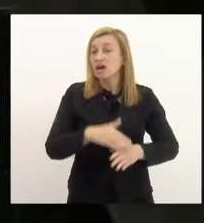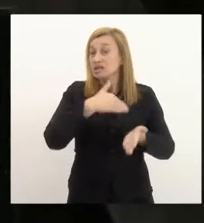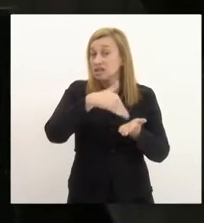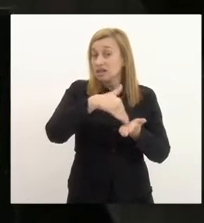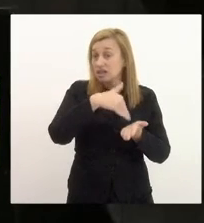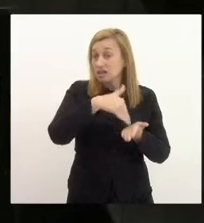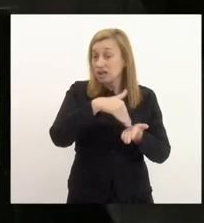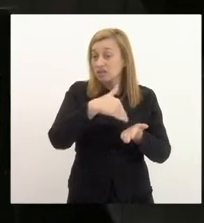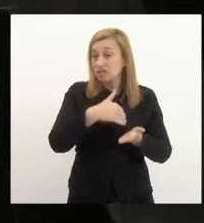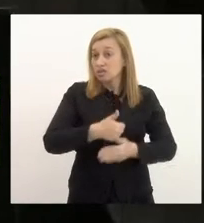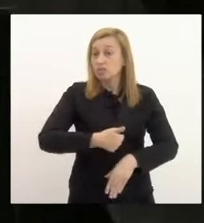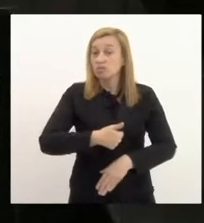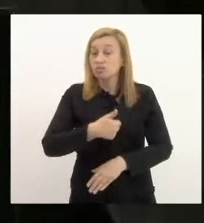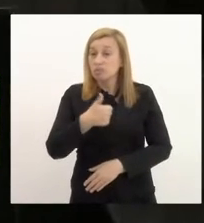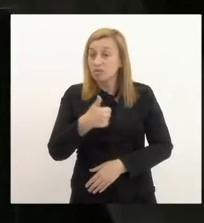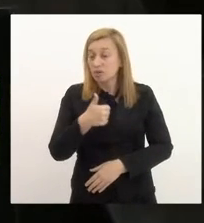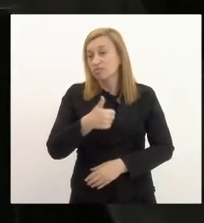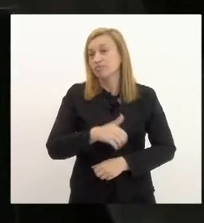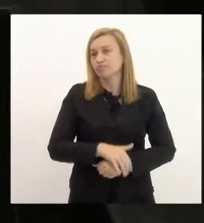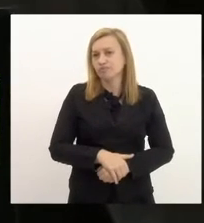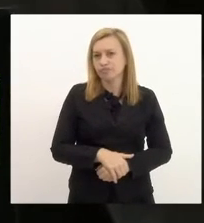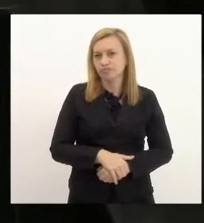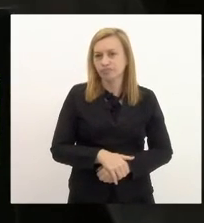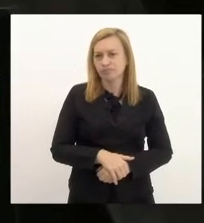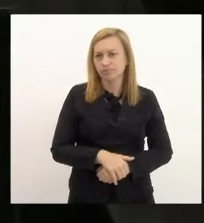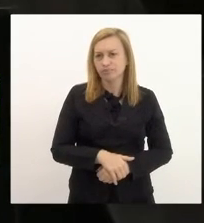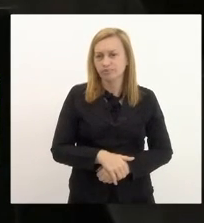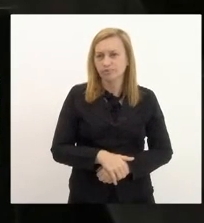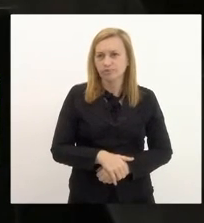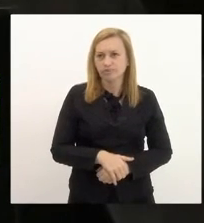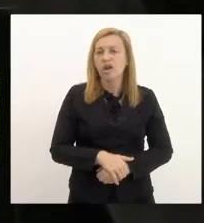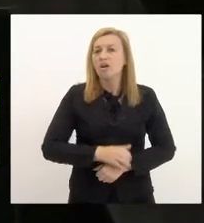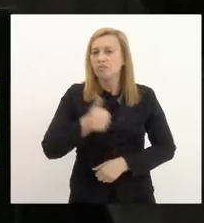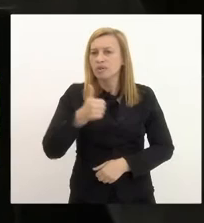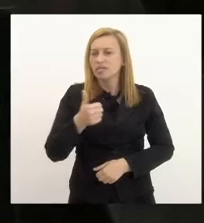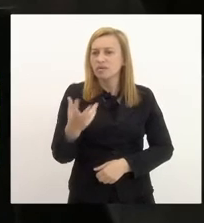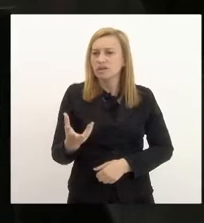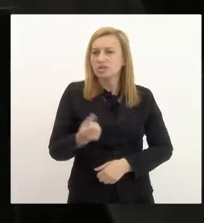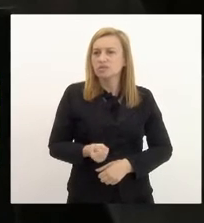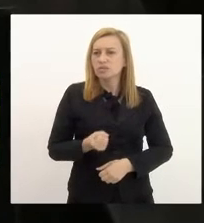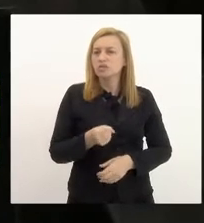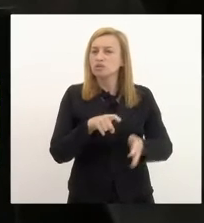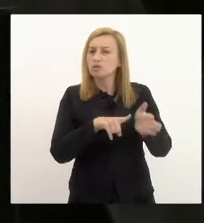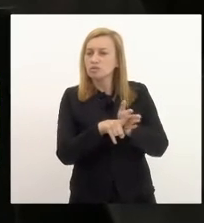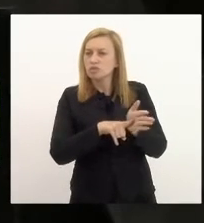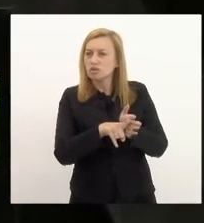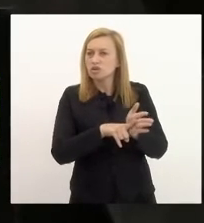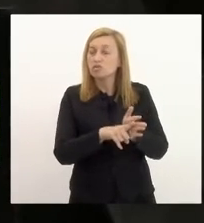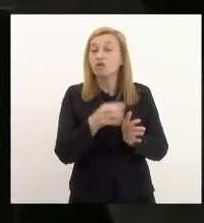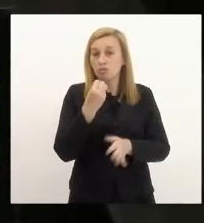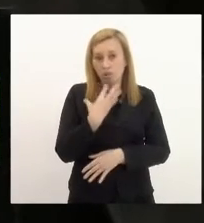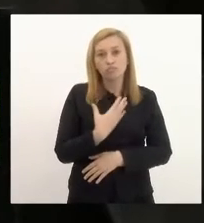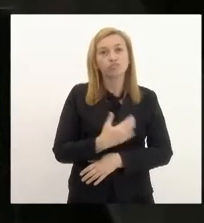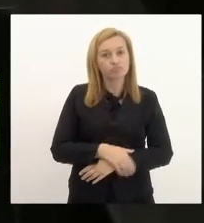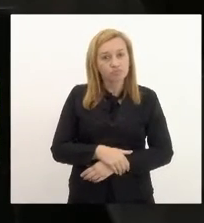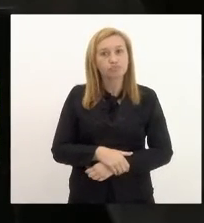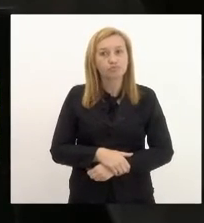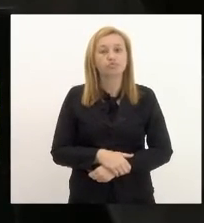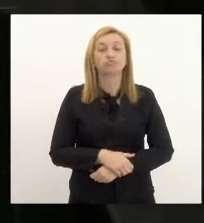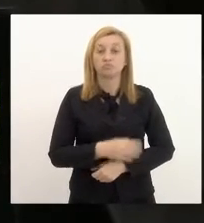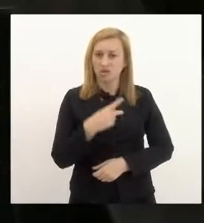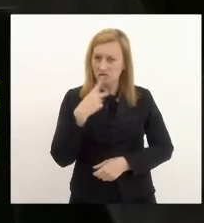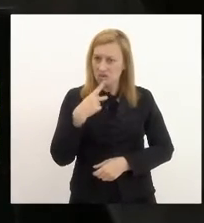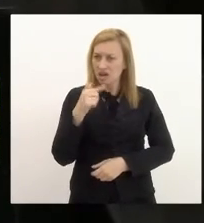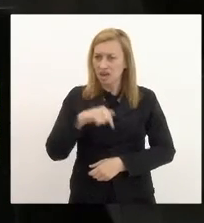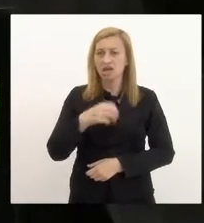fez um primeiro uma primeira entrega é secretário Nelson Rocha a primeira entrega sobre o diagnóstico que eu considero que ficou muito bom quero que